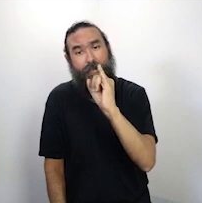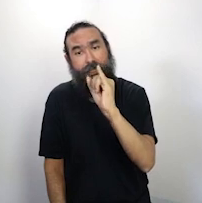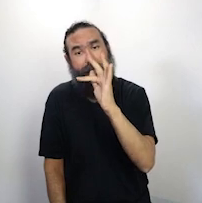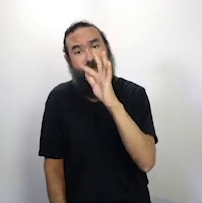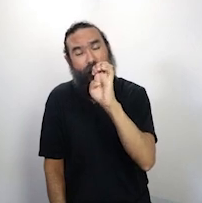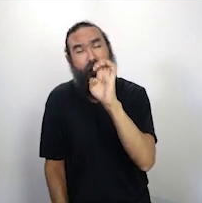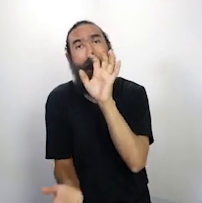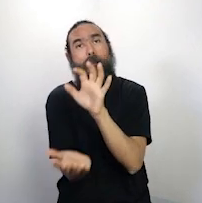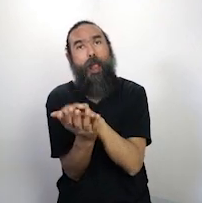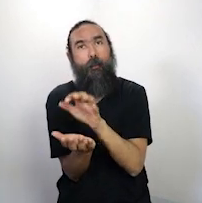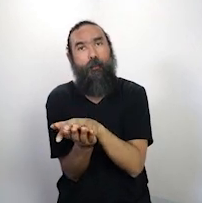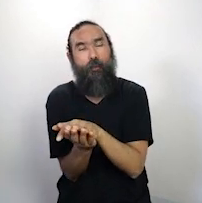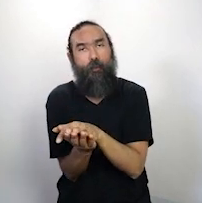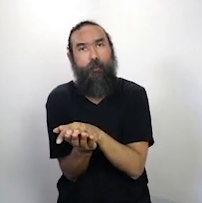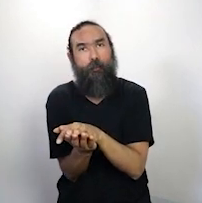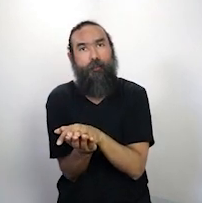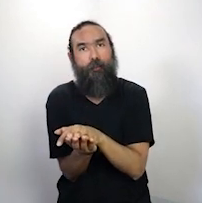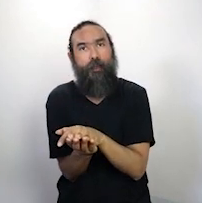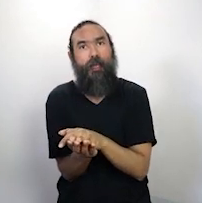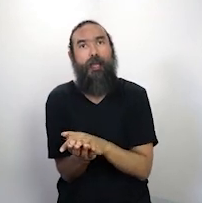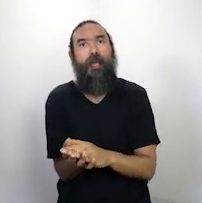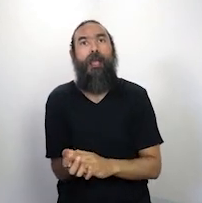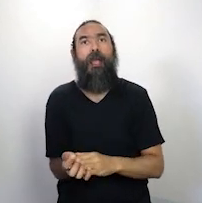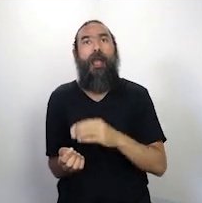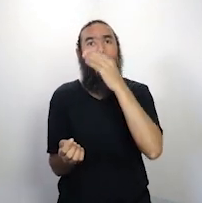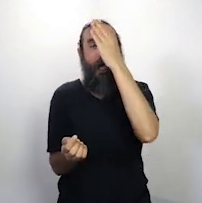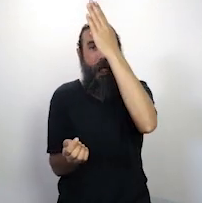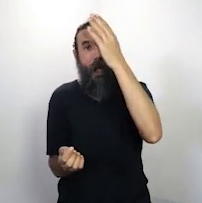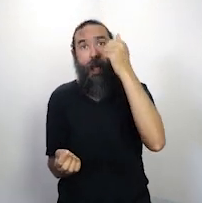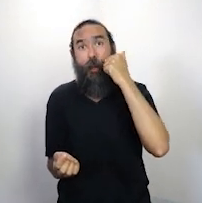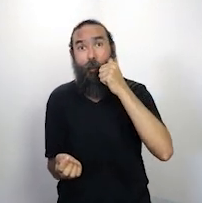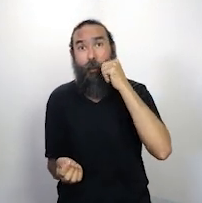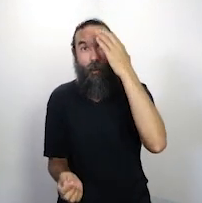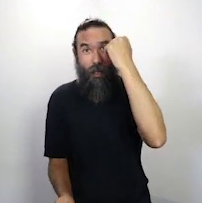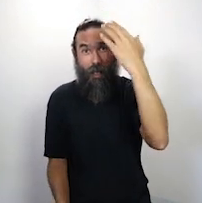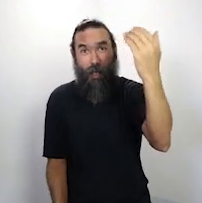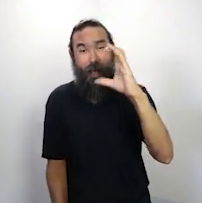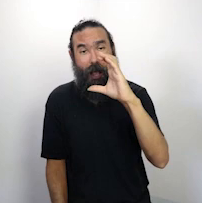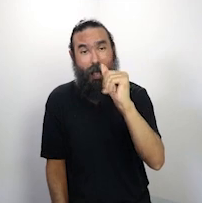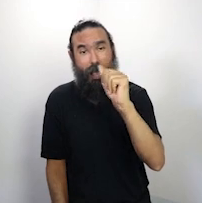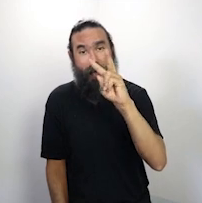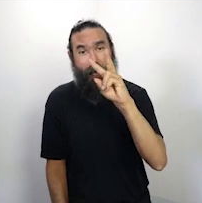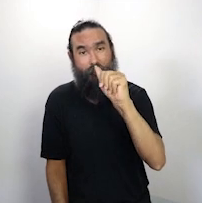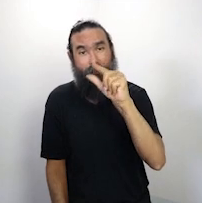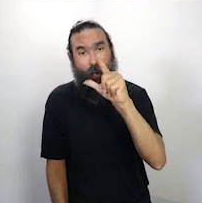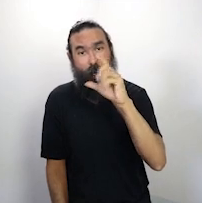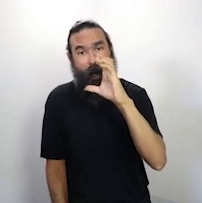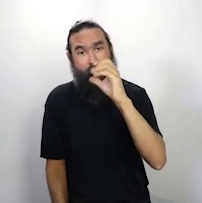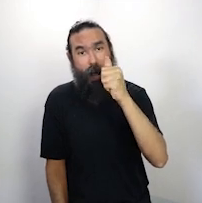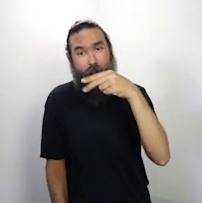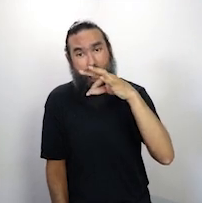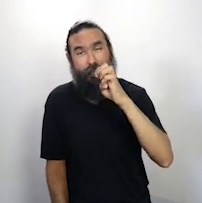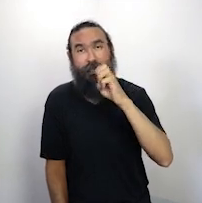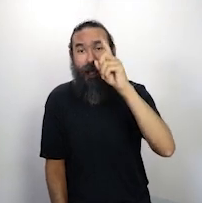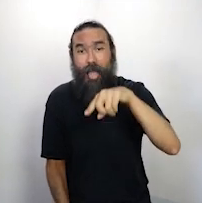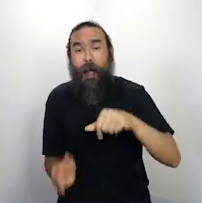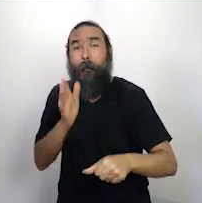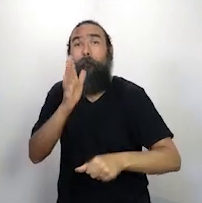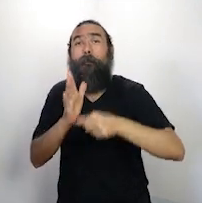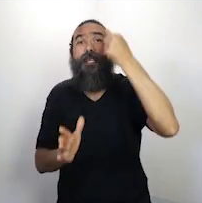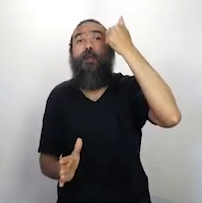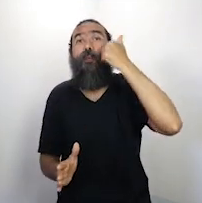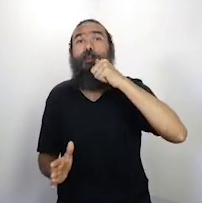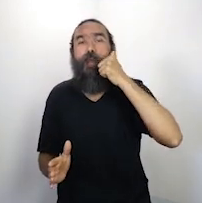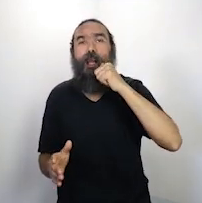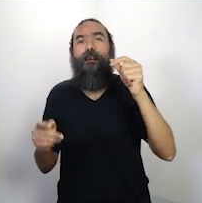Cavalcante. Até hoje, é a primeira e única mulher a regir uma nação de maracatu, né? Tá num lugar que sempre foi um lugar muito masculino,